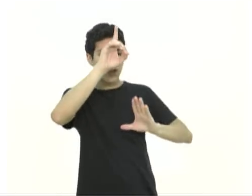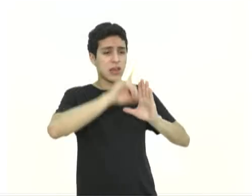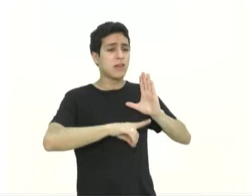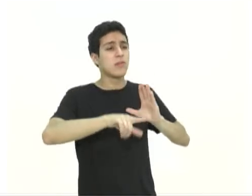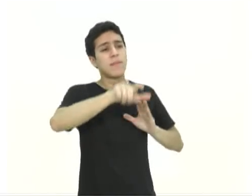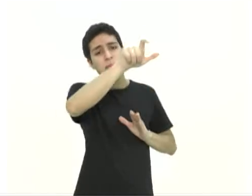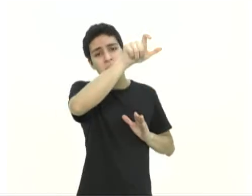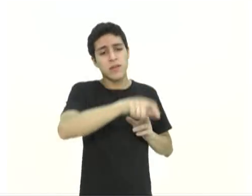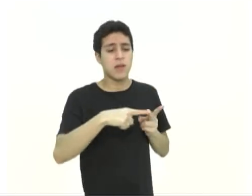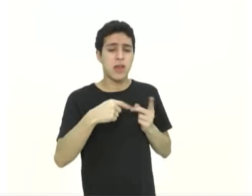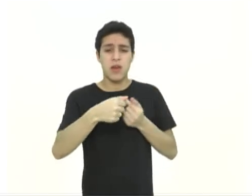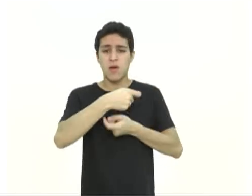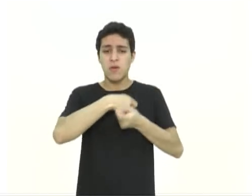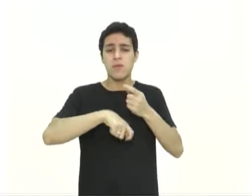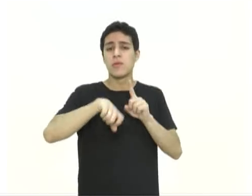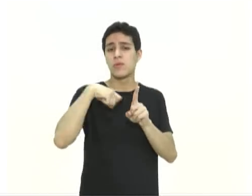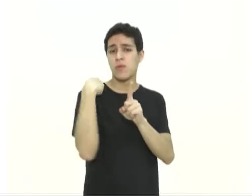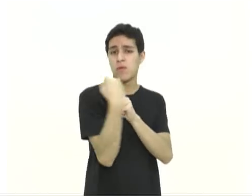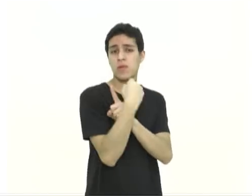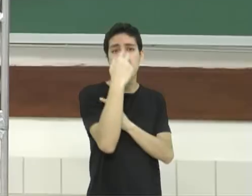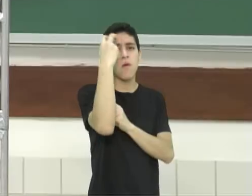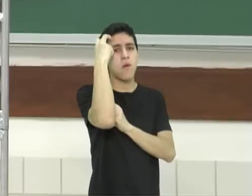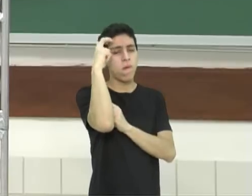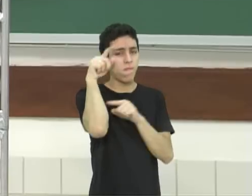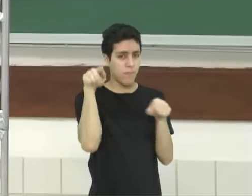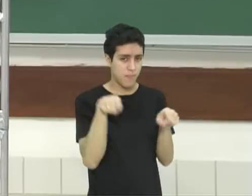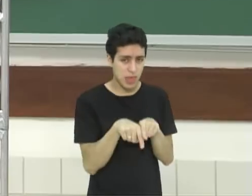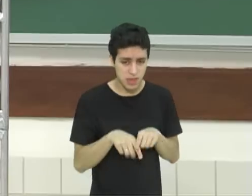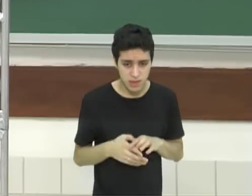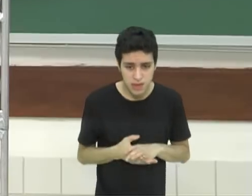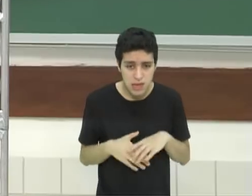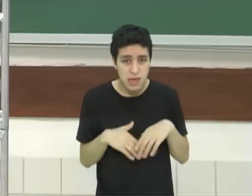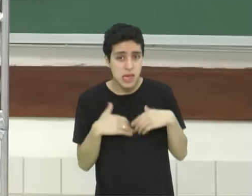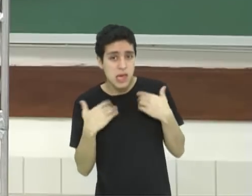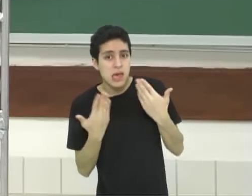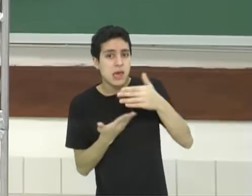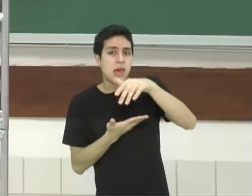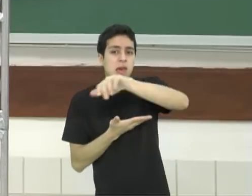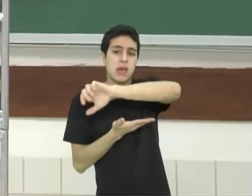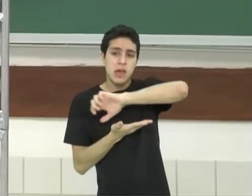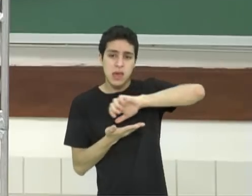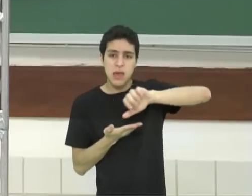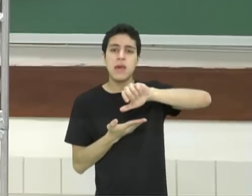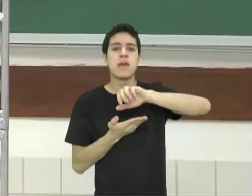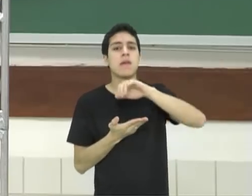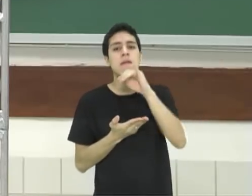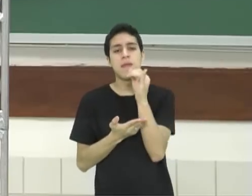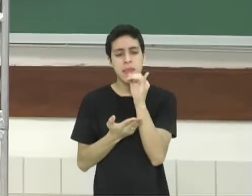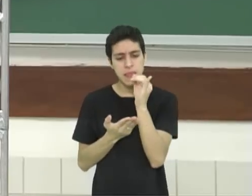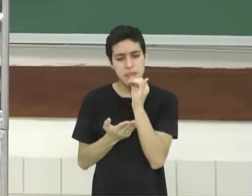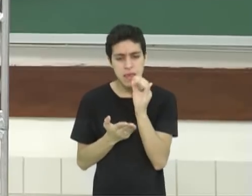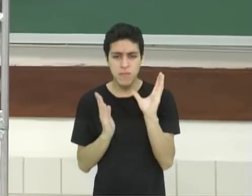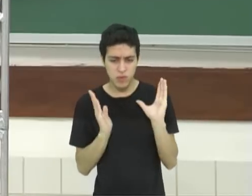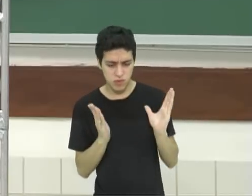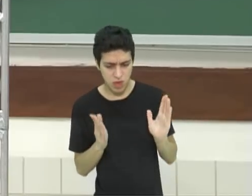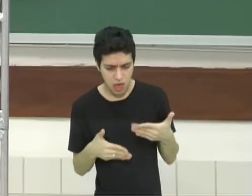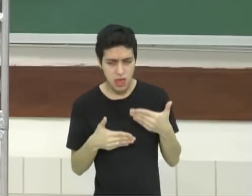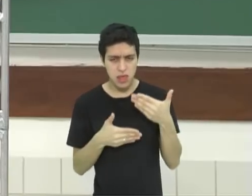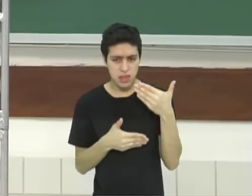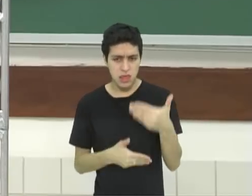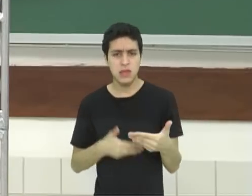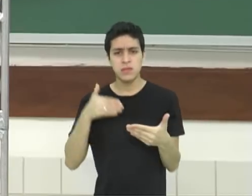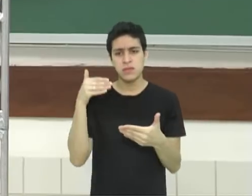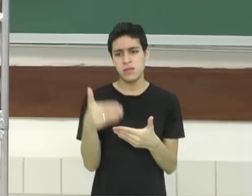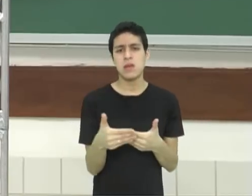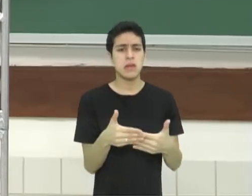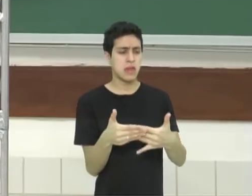econômicos, sociais e culturais. Então, a Europa, lá a partir do seu desenvolvimento, já há